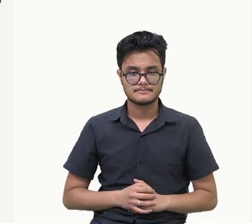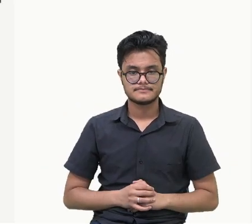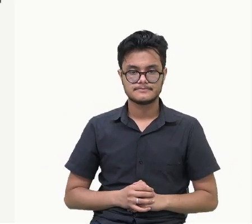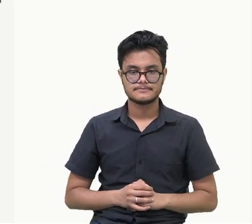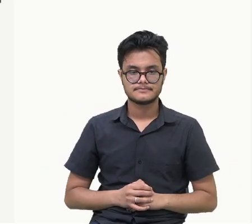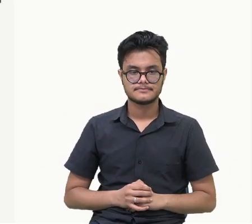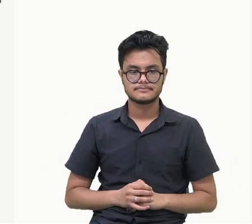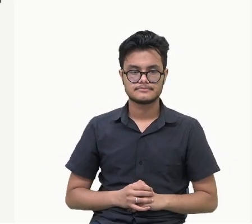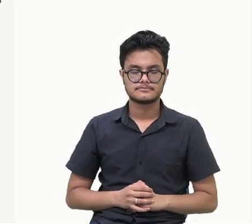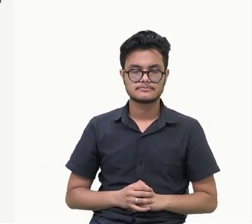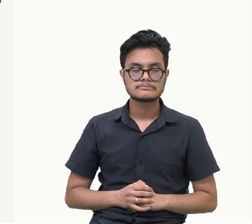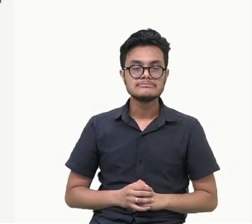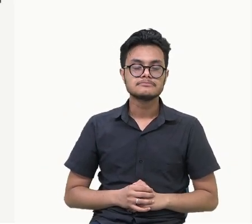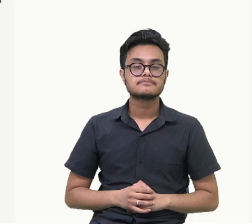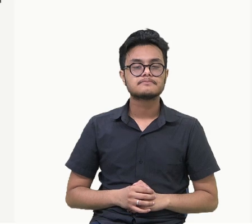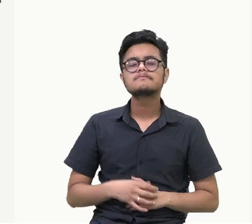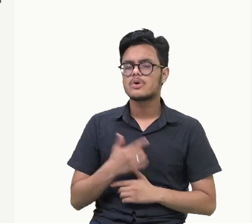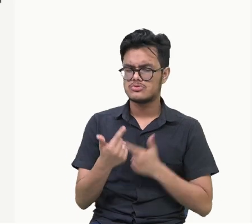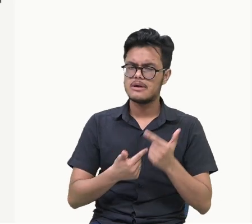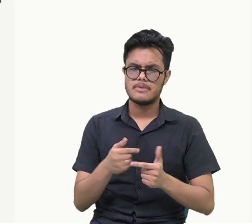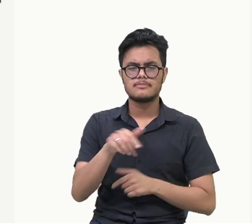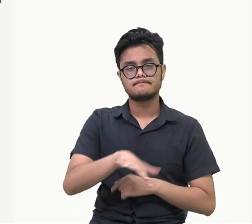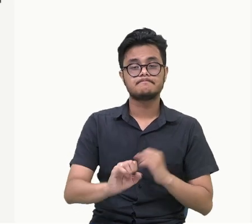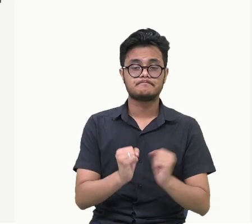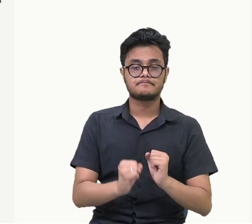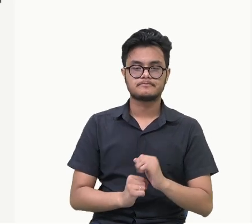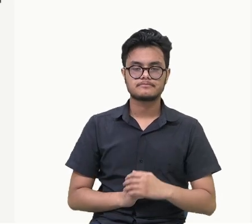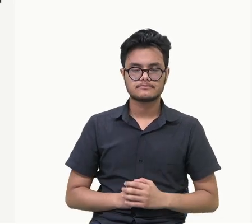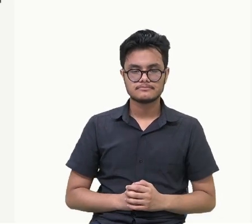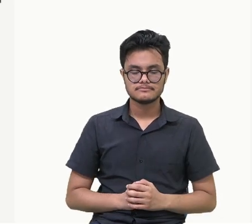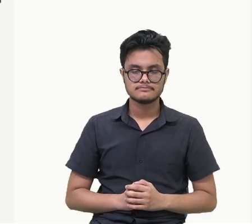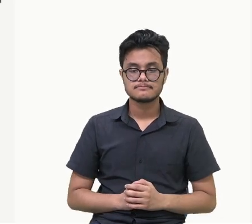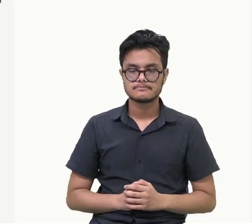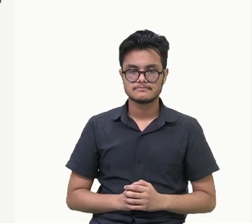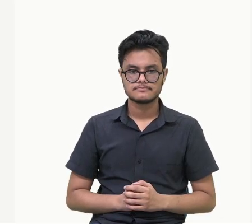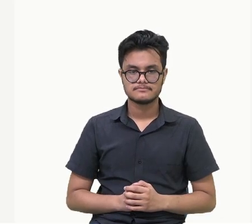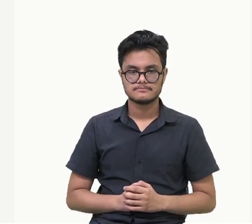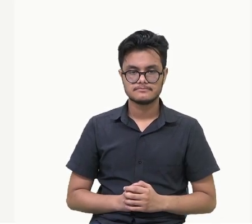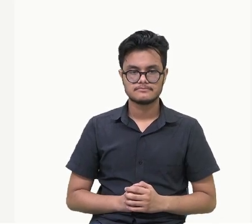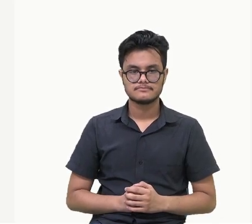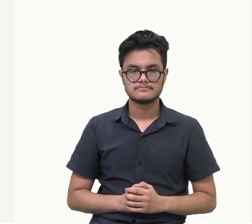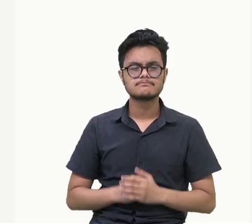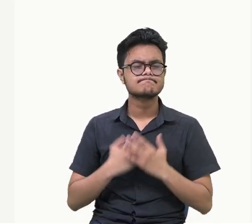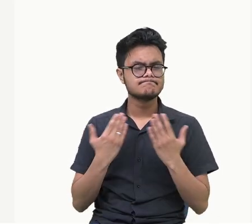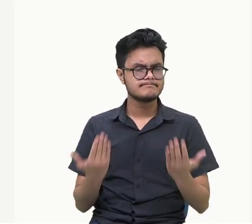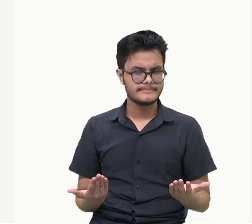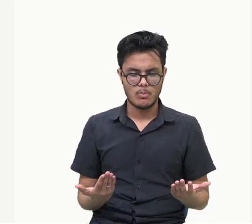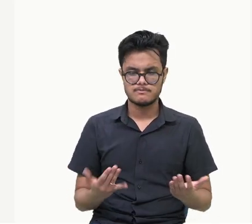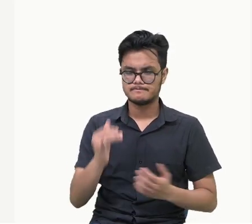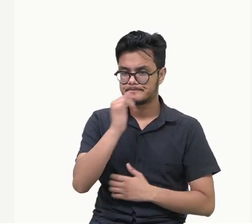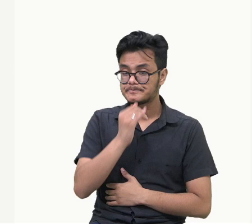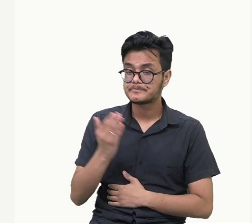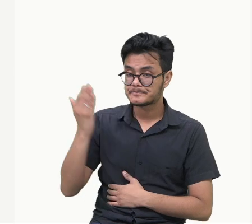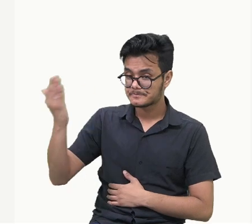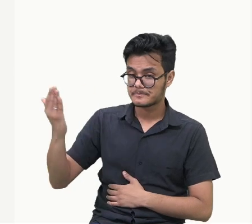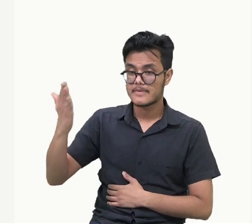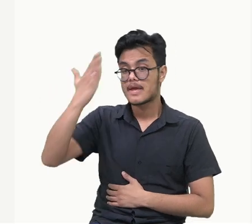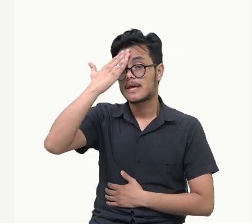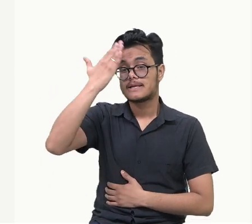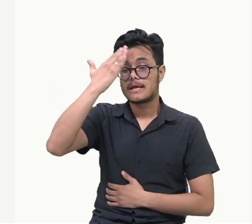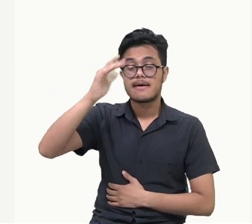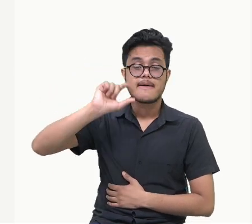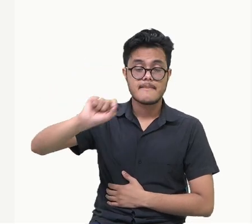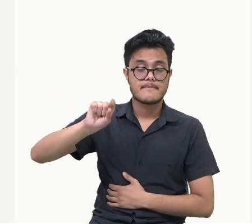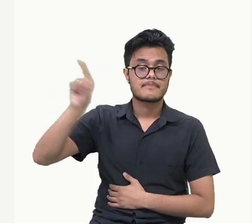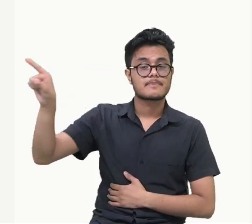de funcionamento da indústria. Muito bem. Vamos ver o que está sendo pedido agora. Se a